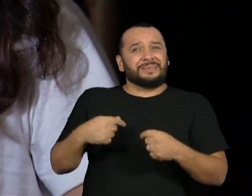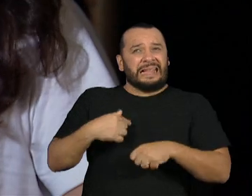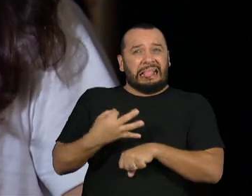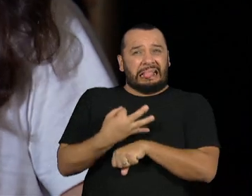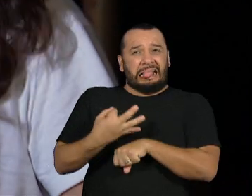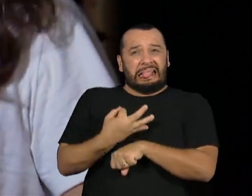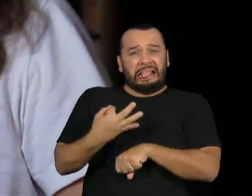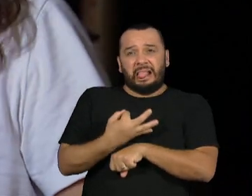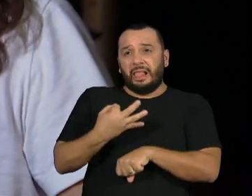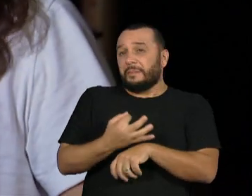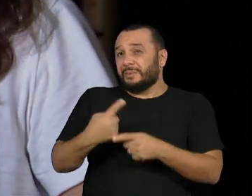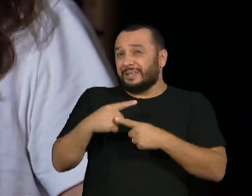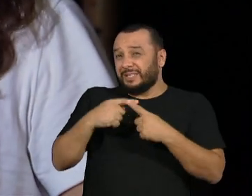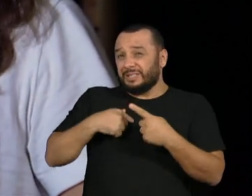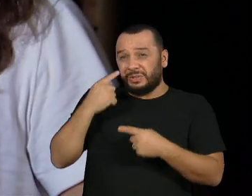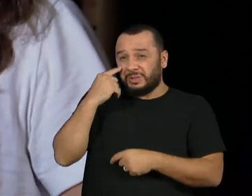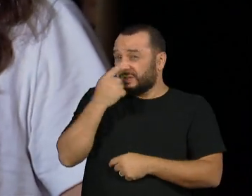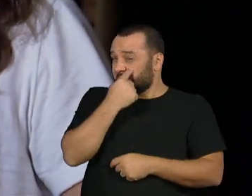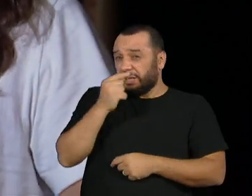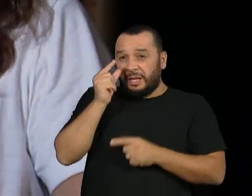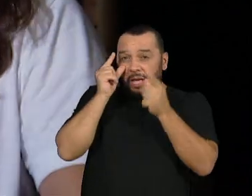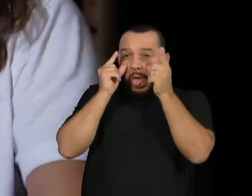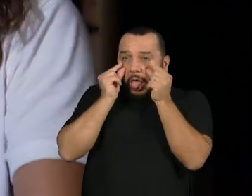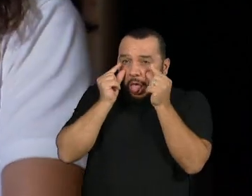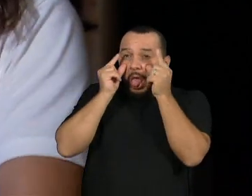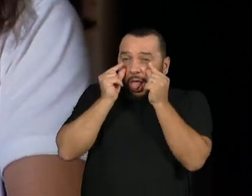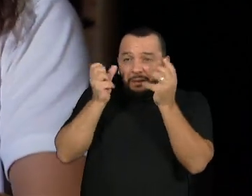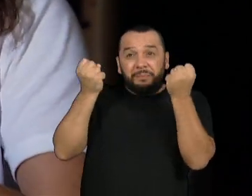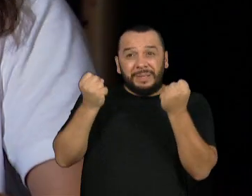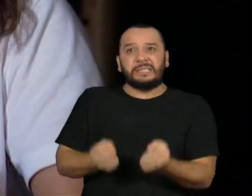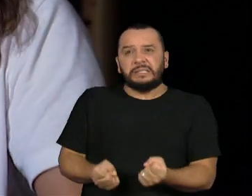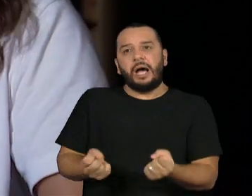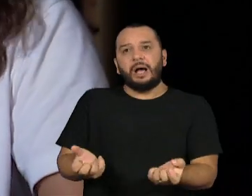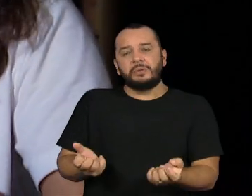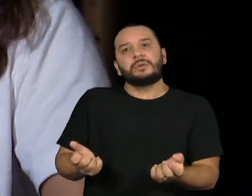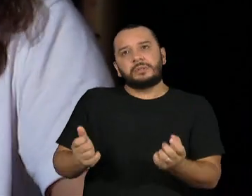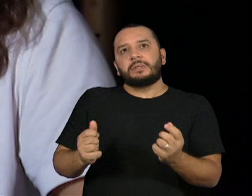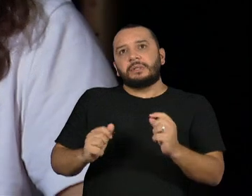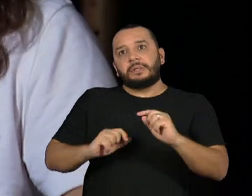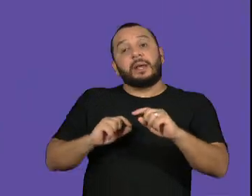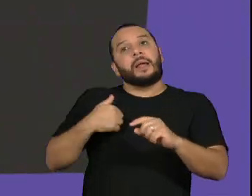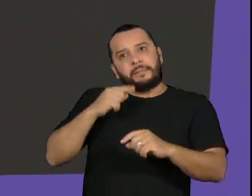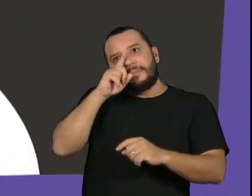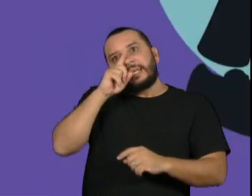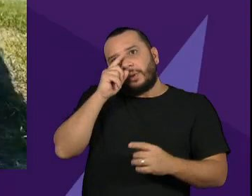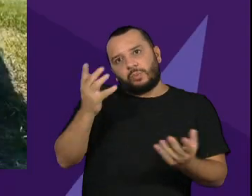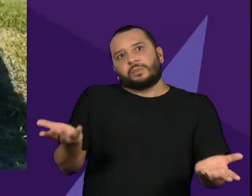déficit de sono que já era grande, eu ia ficar cada vez mais em perigo.